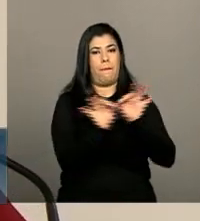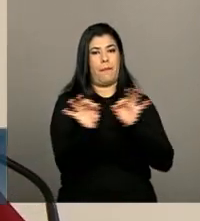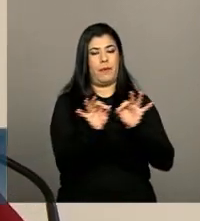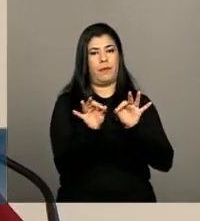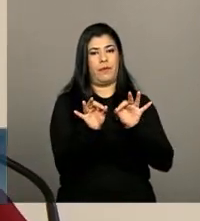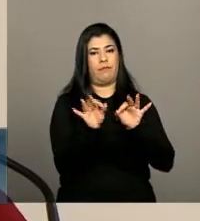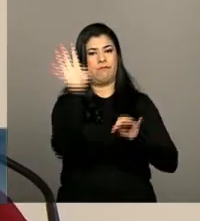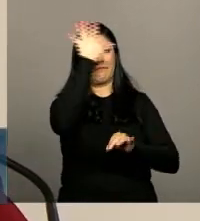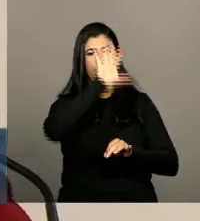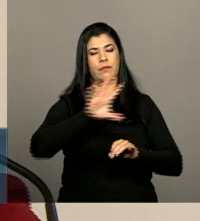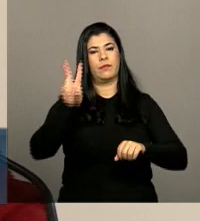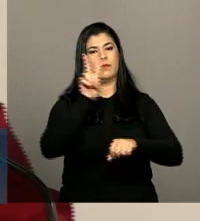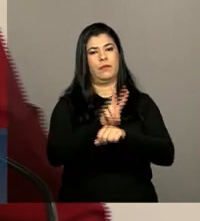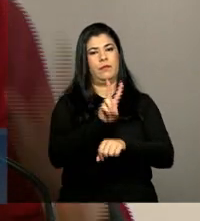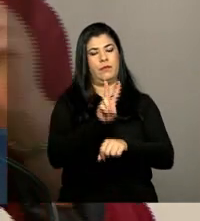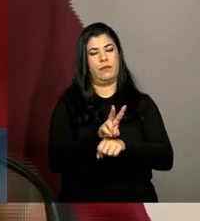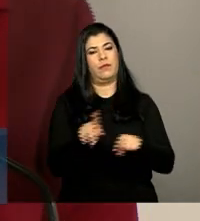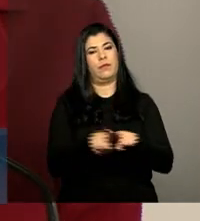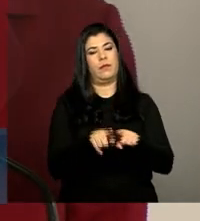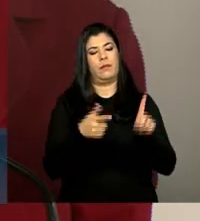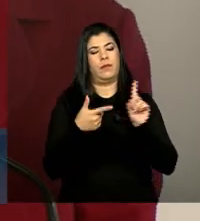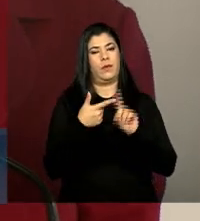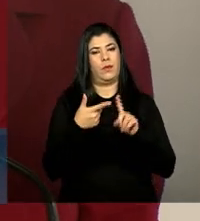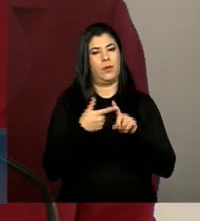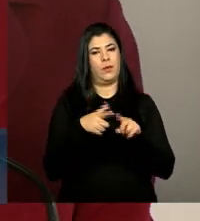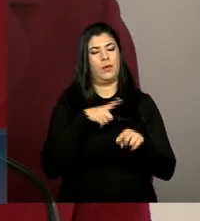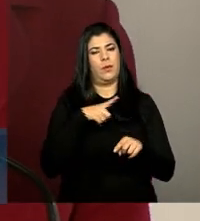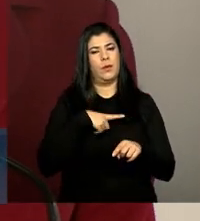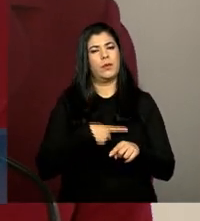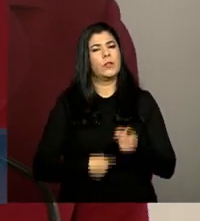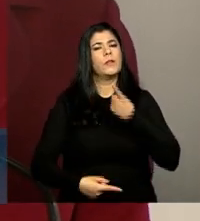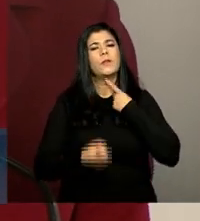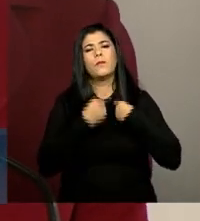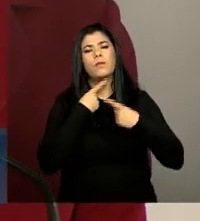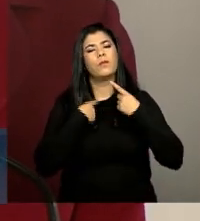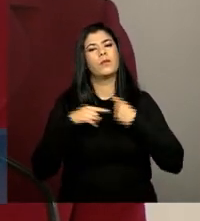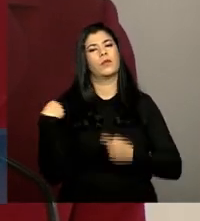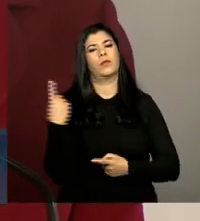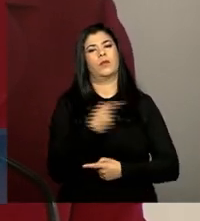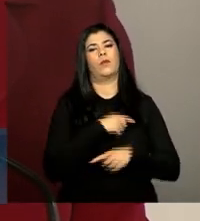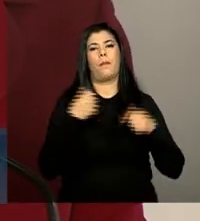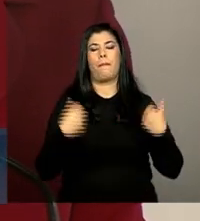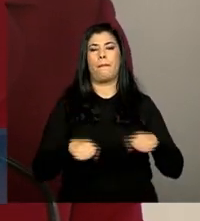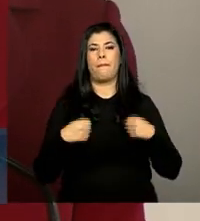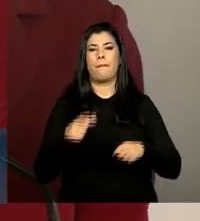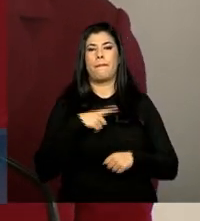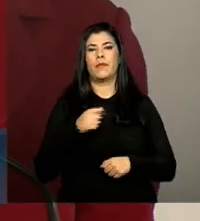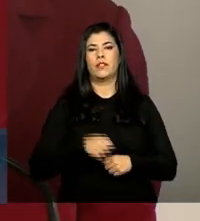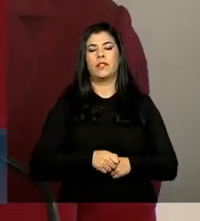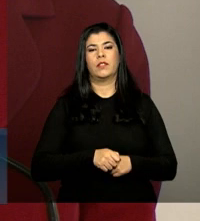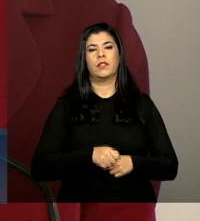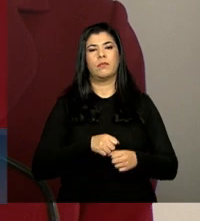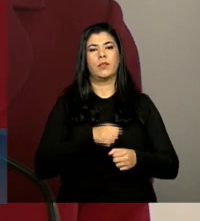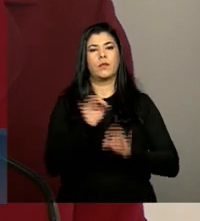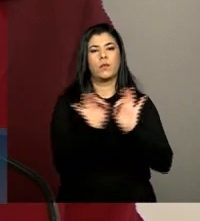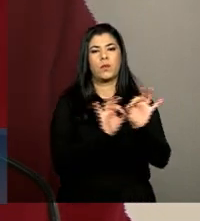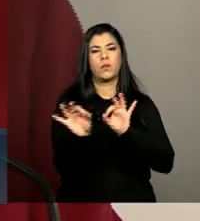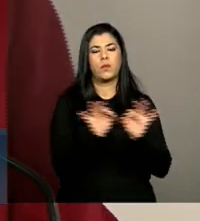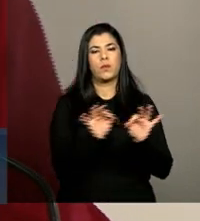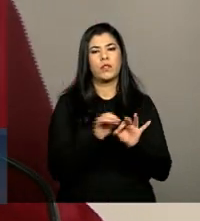é a instigante determinação de que nós deveríamos apostar em aeroportos